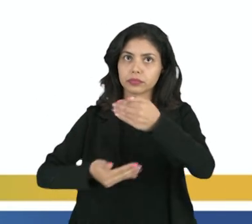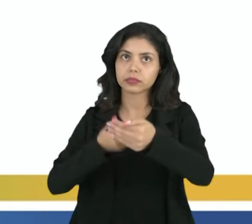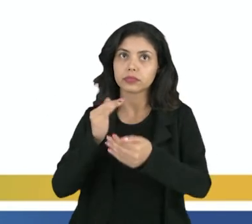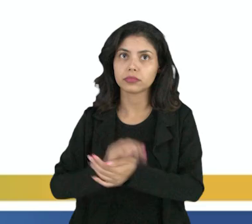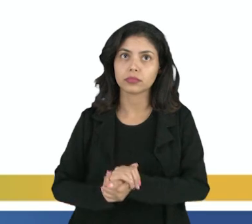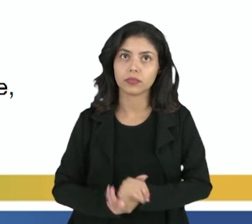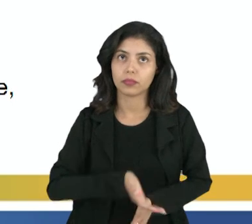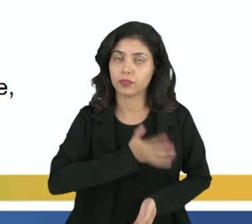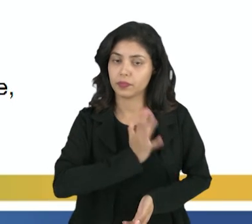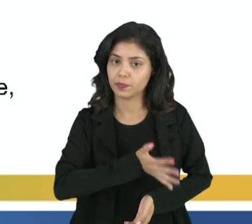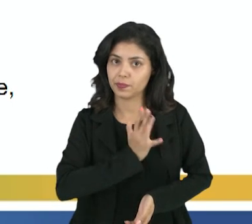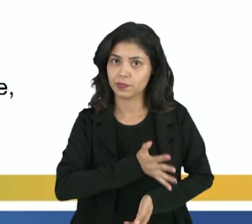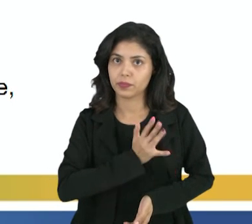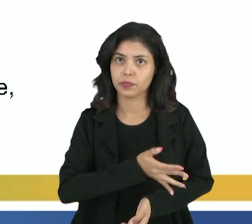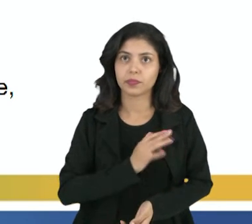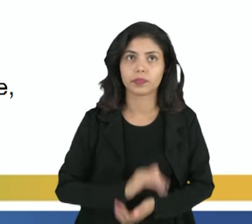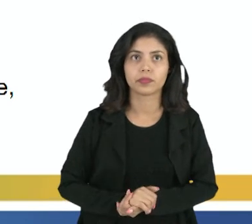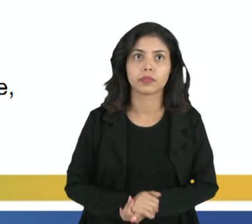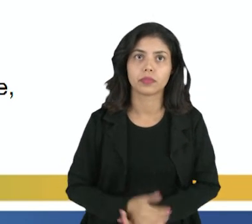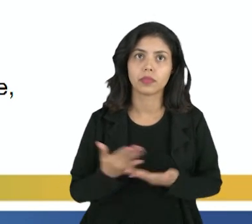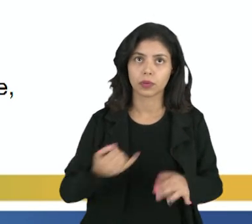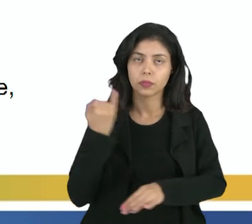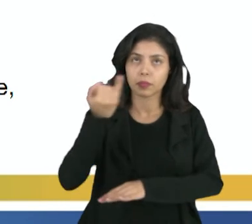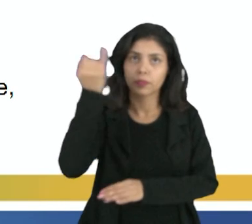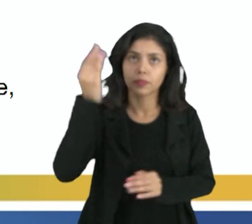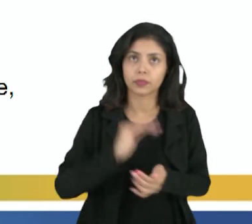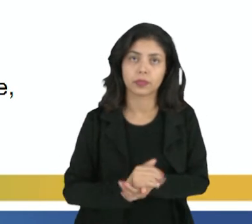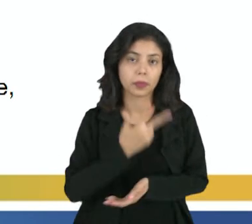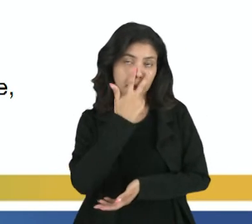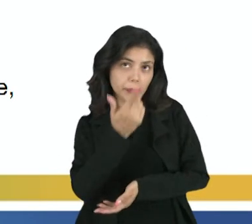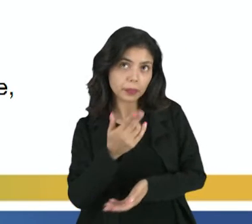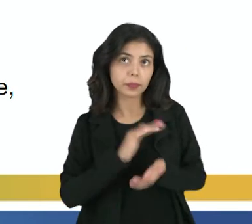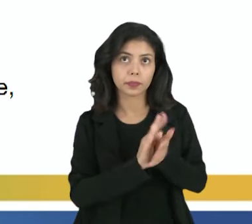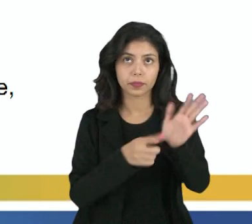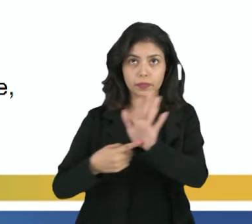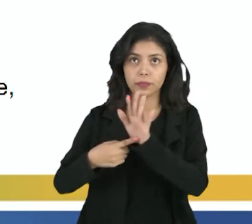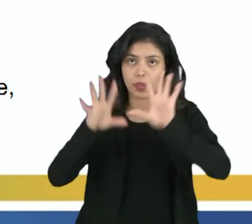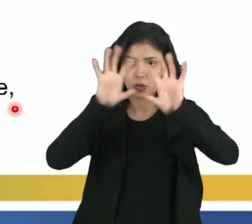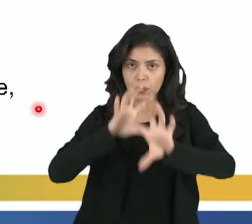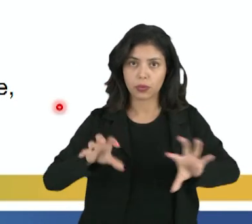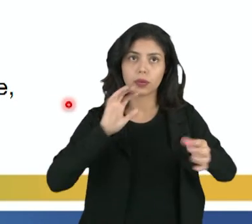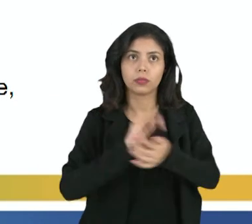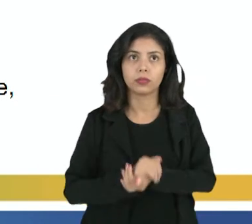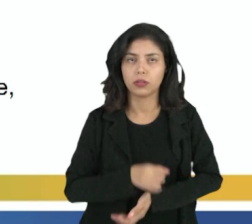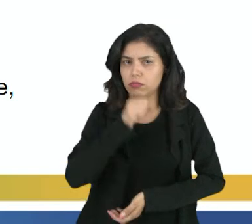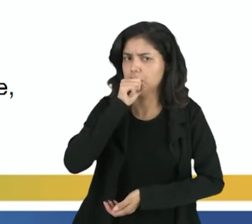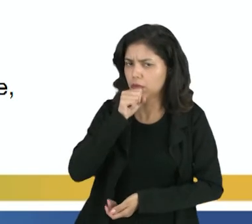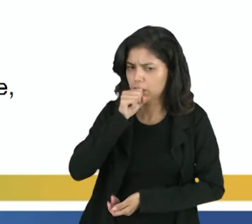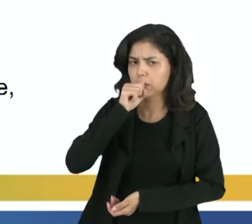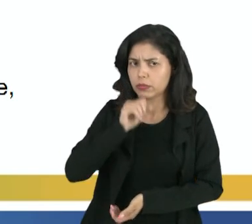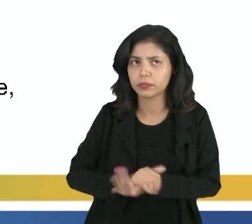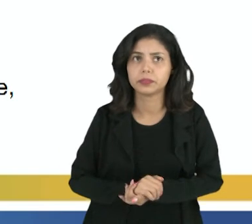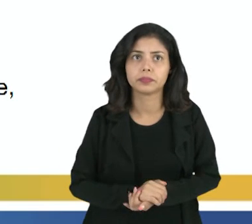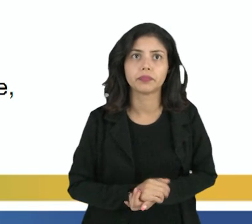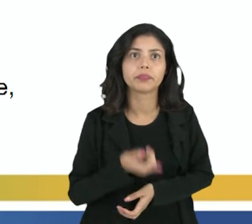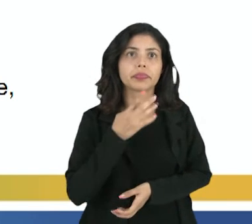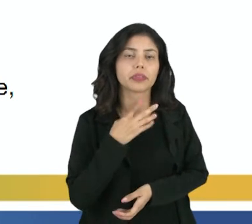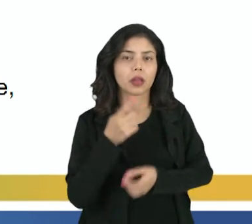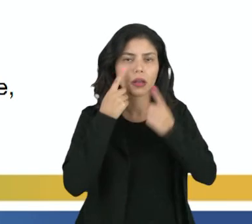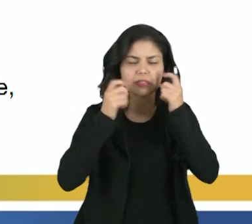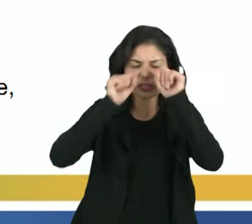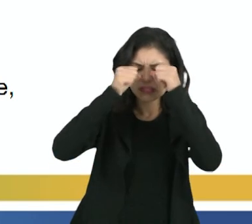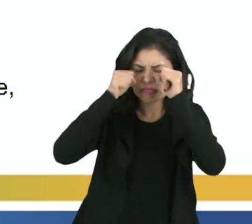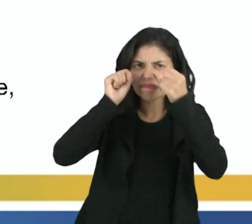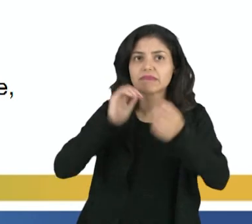de doenças cardiovasculares e os principais sintomas aparenta ser exposto a esse gás é tosse irritação